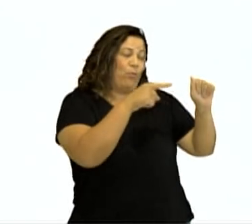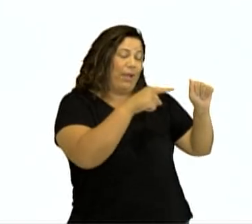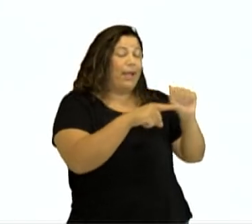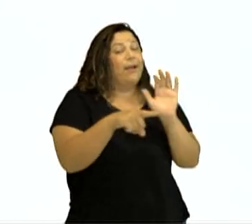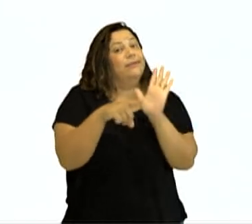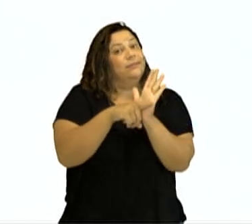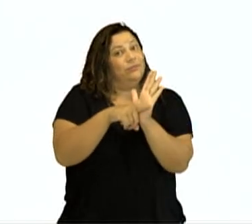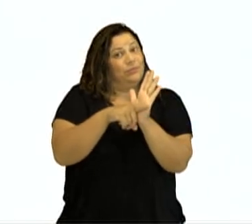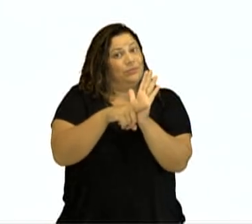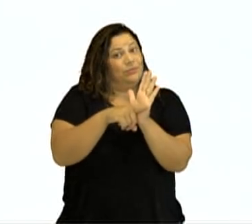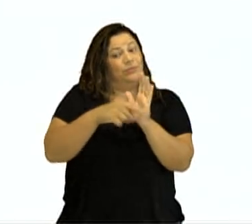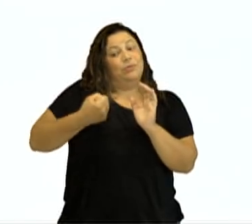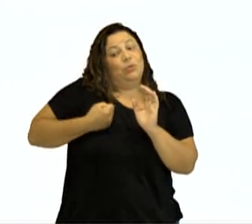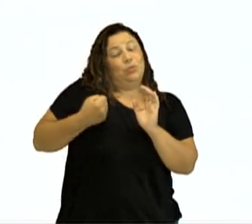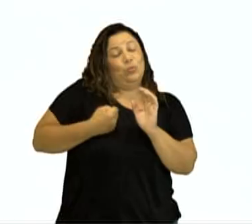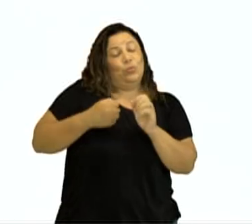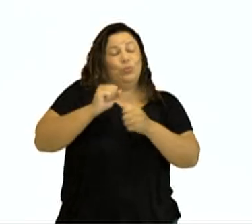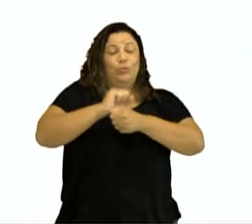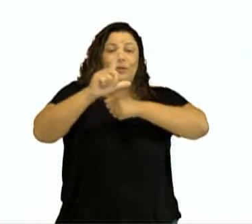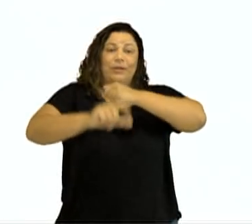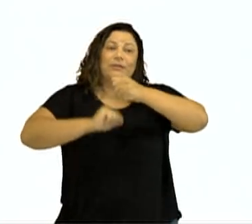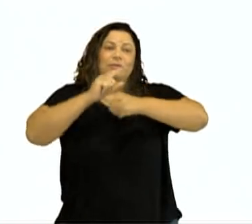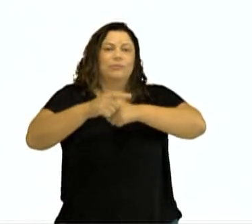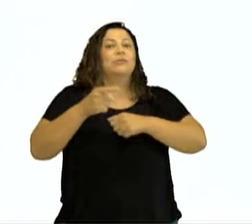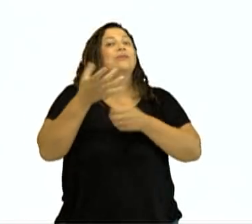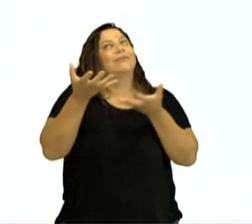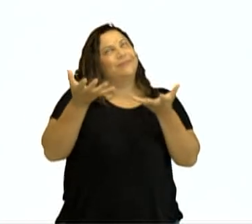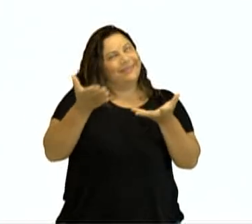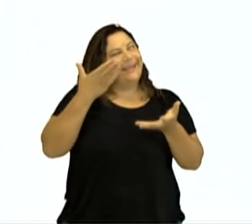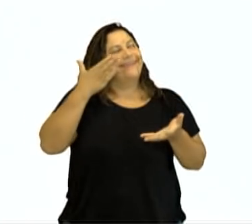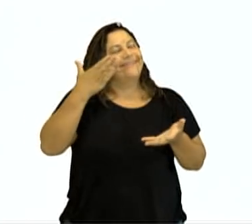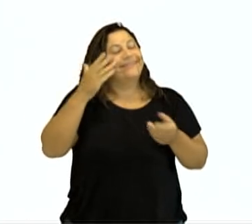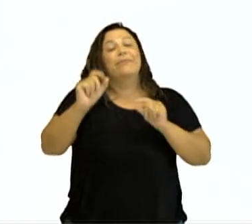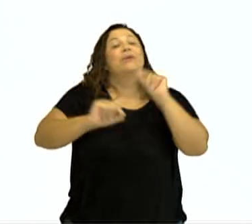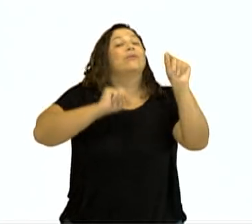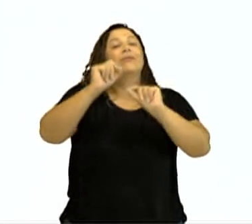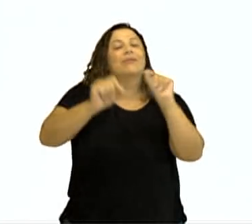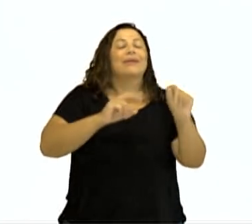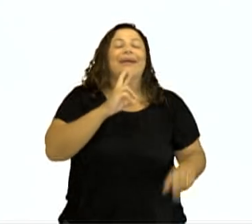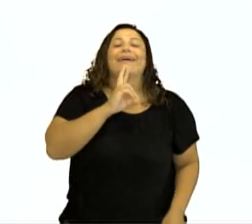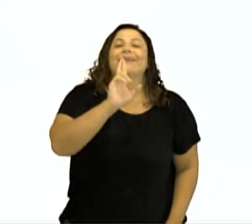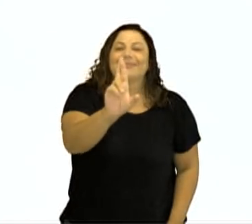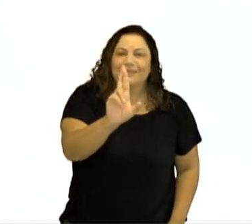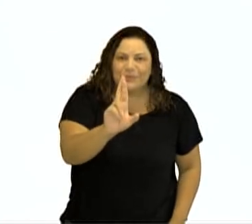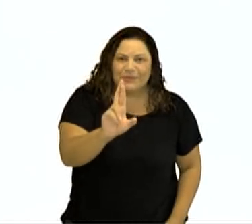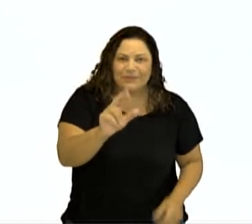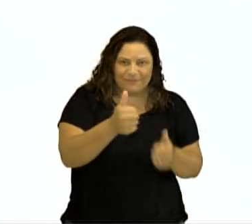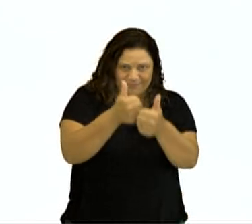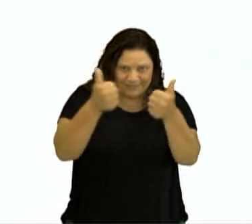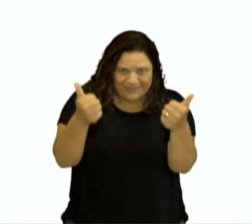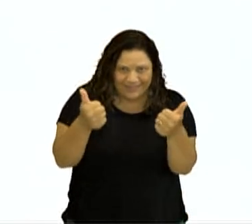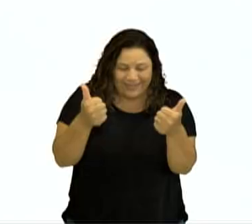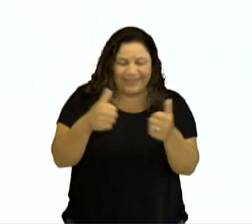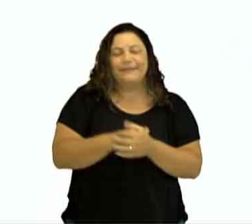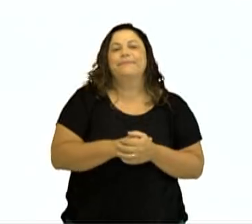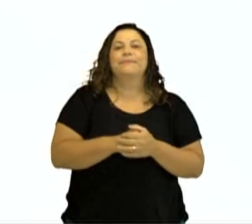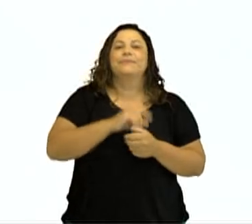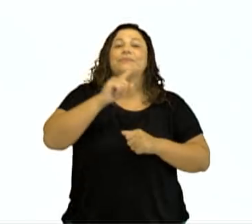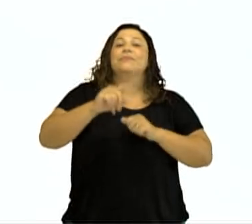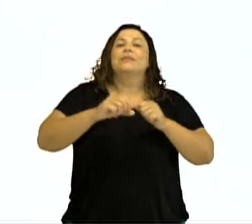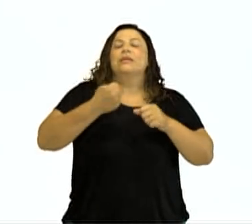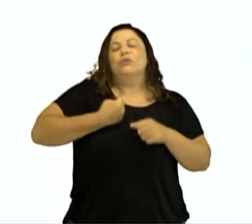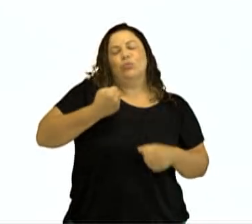número atômico. E aí eu gostaria de saber qual é a resposta, tá bom? Número